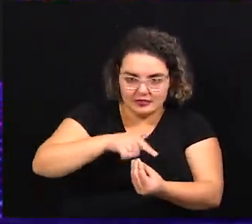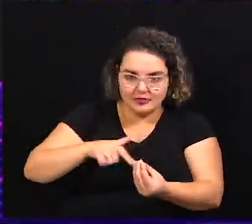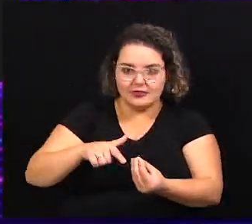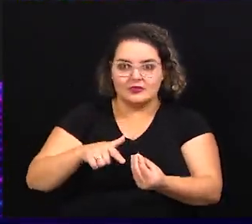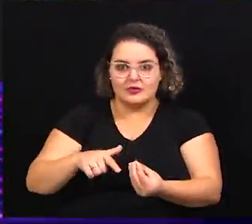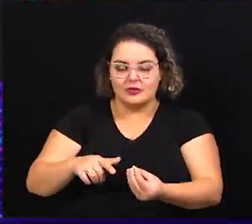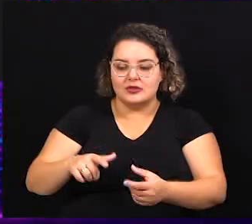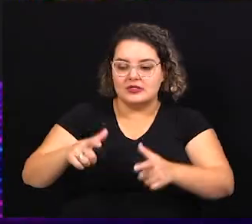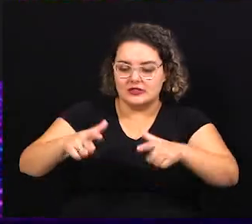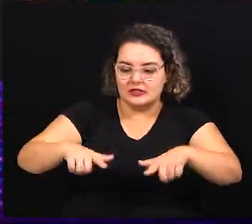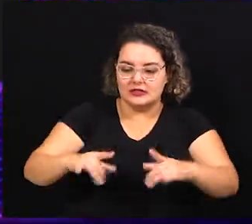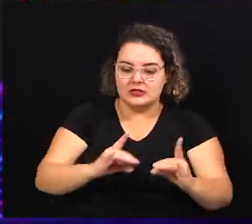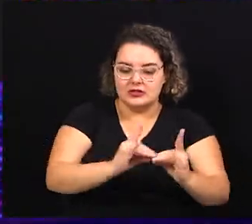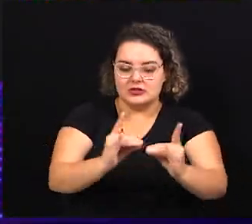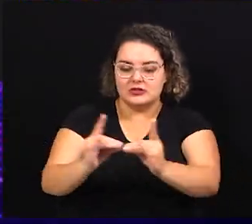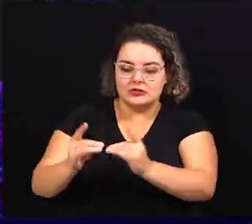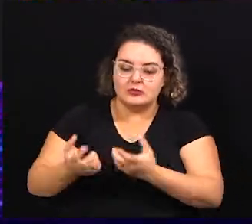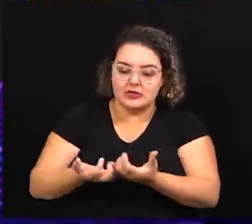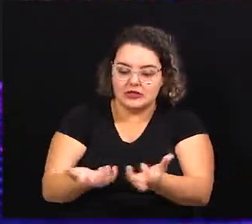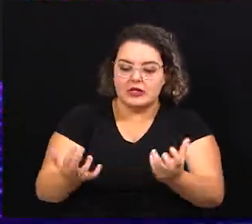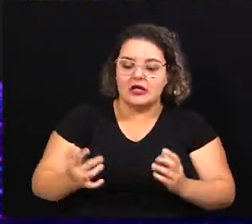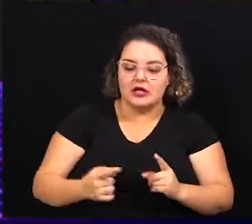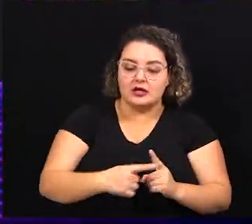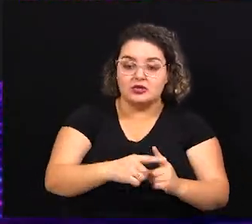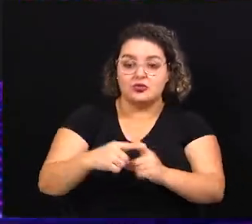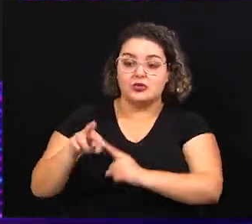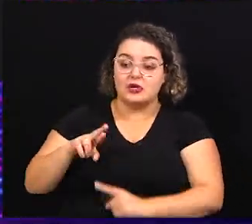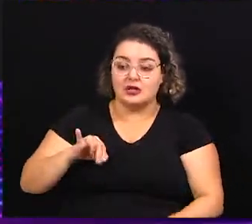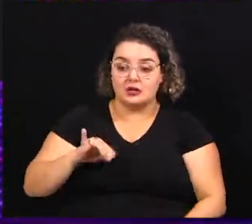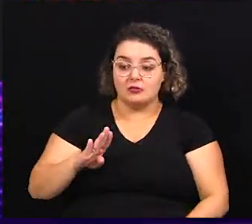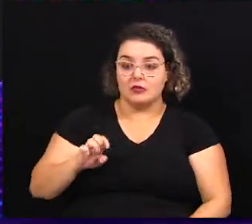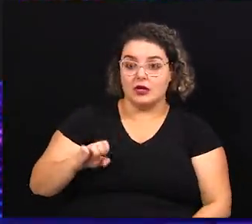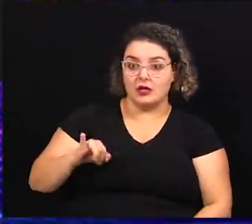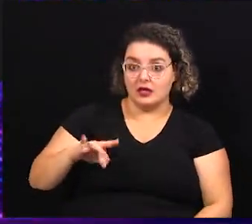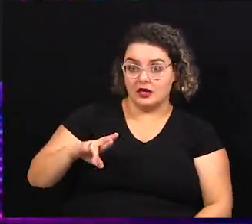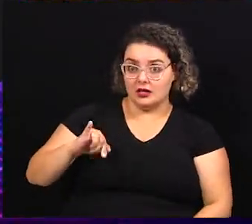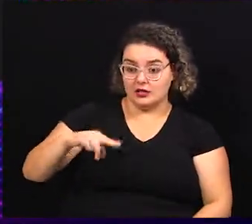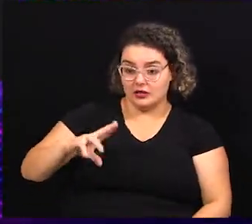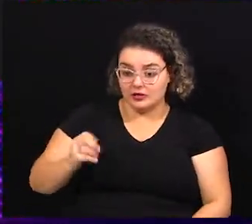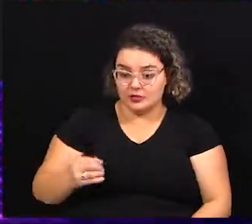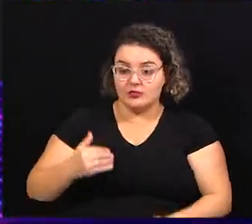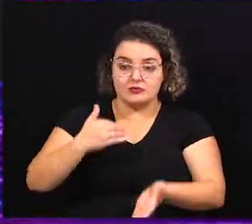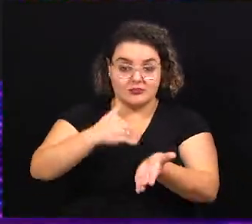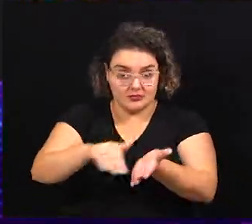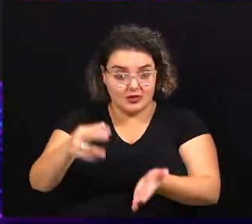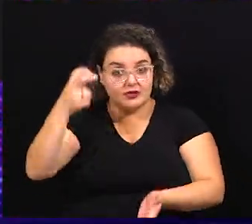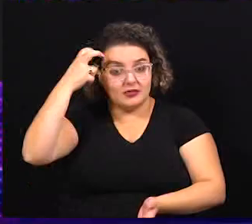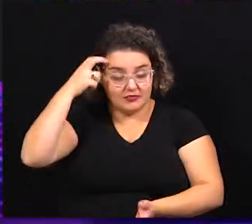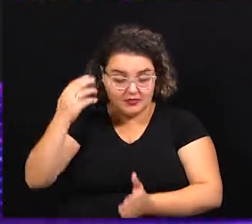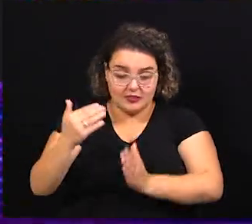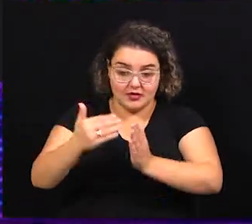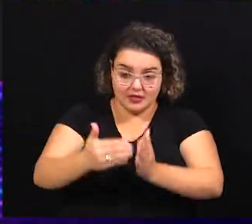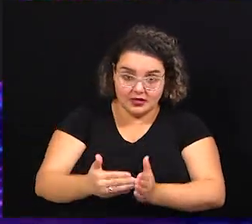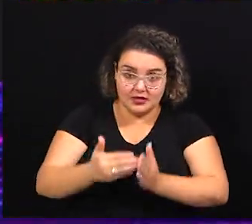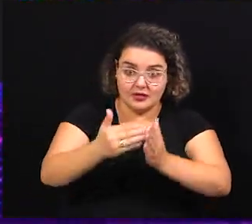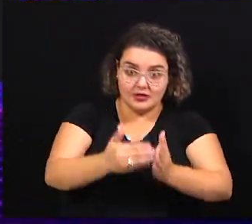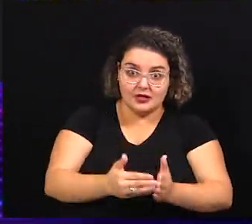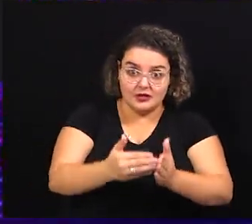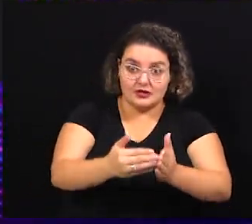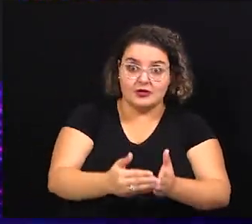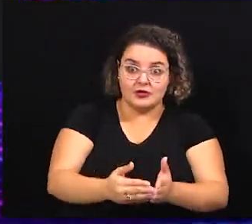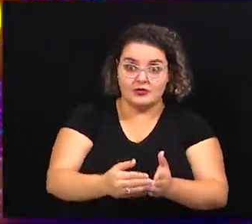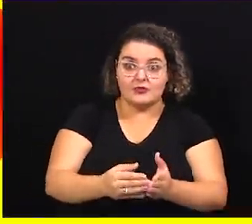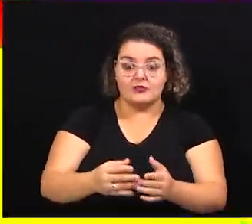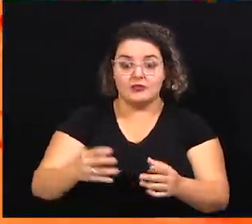cemitério ribeirinho e um desses túmulos tem uma suástica. E o secretário de Cultura me acompanhou no barco. O guia que eu